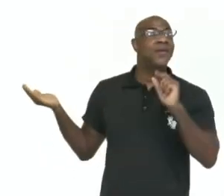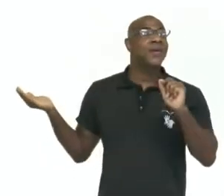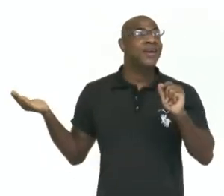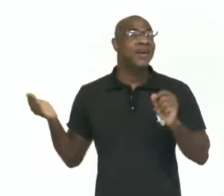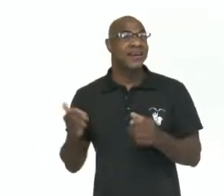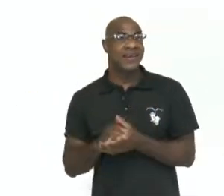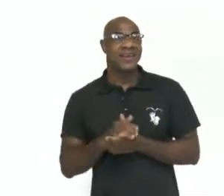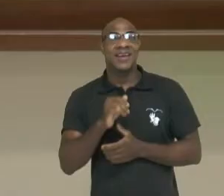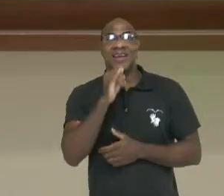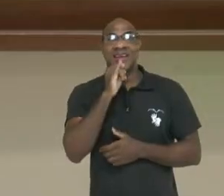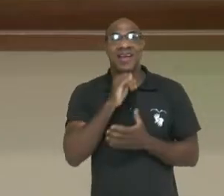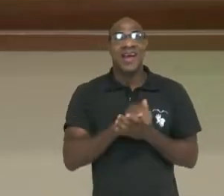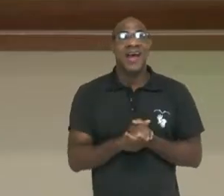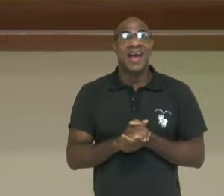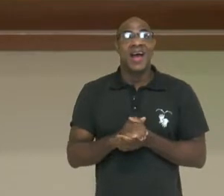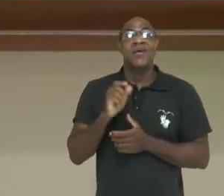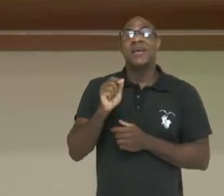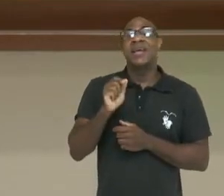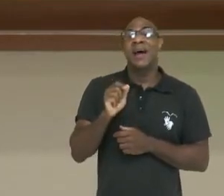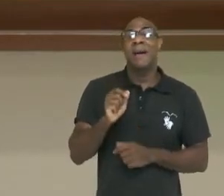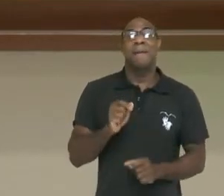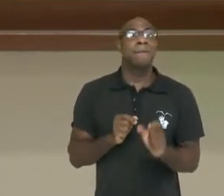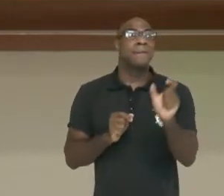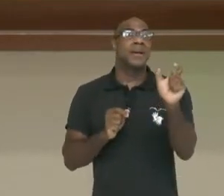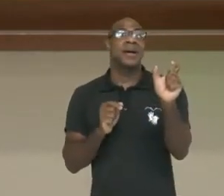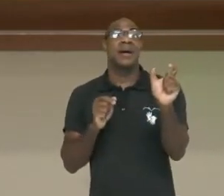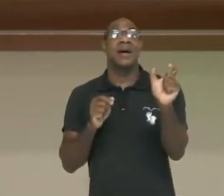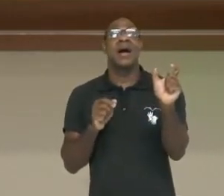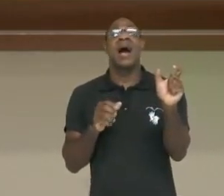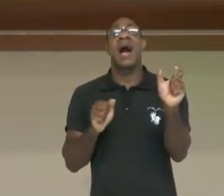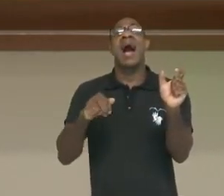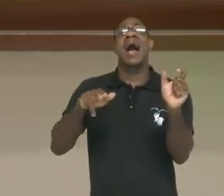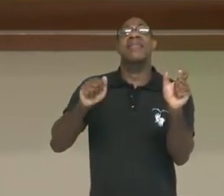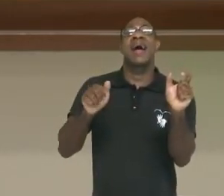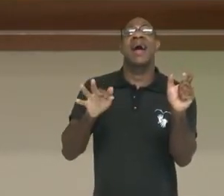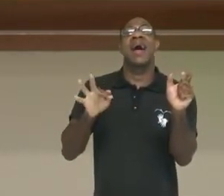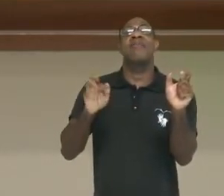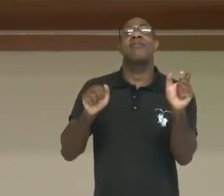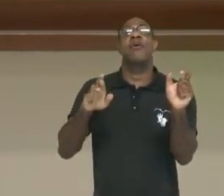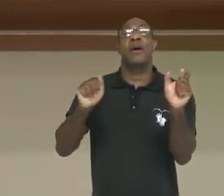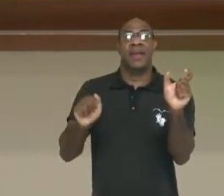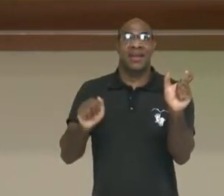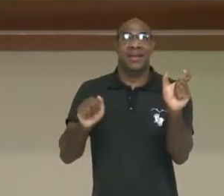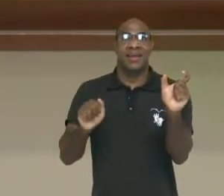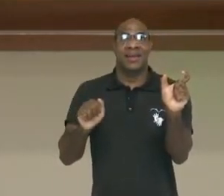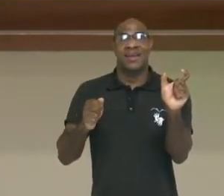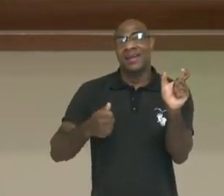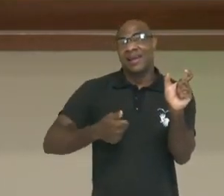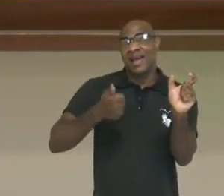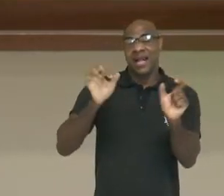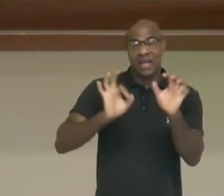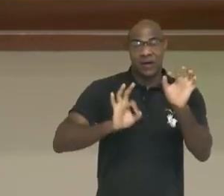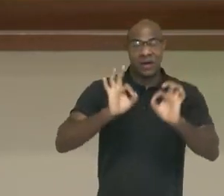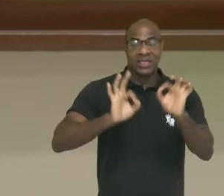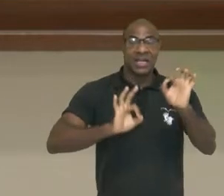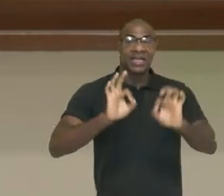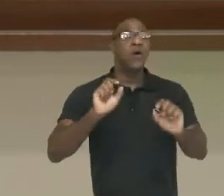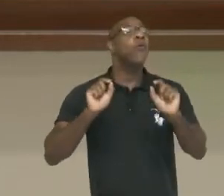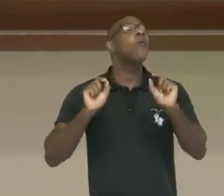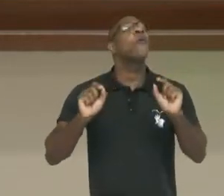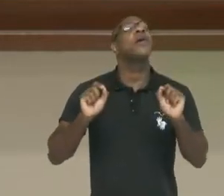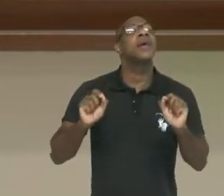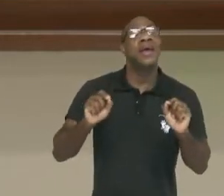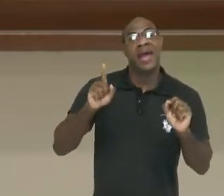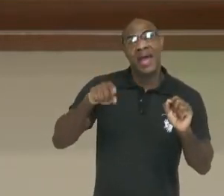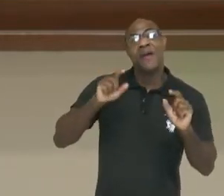chamar? A primeira figura que aparece é aqui a anáfora, é essa organização. Então a